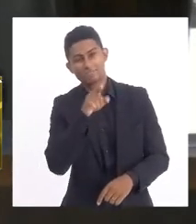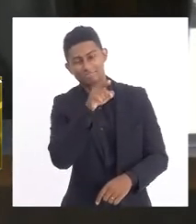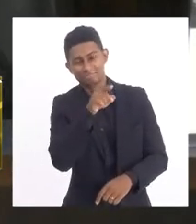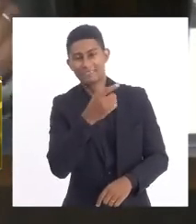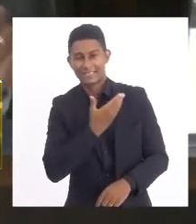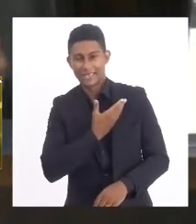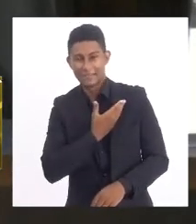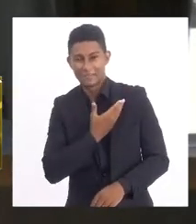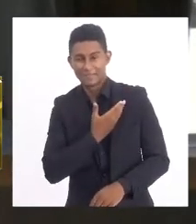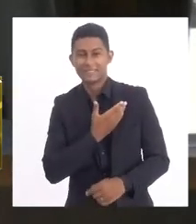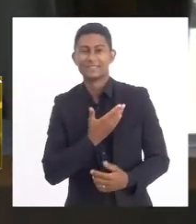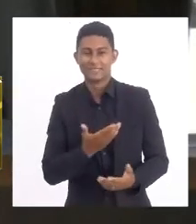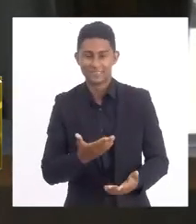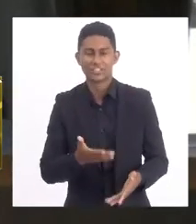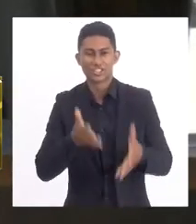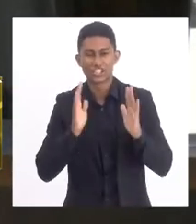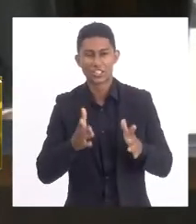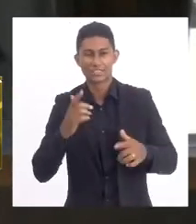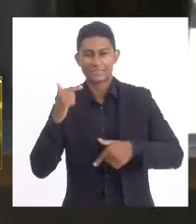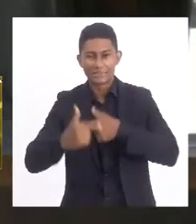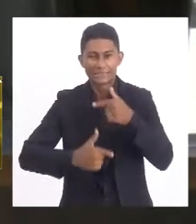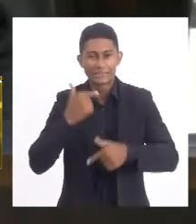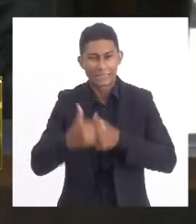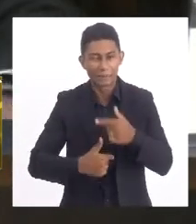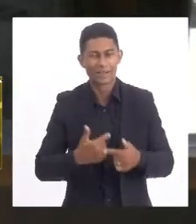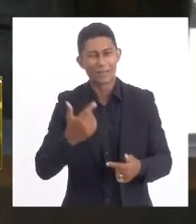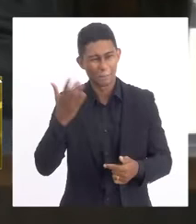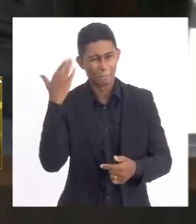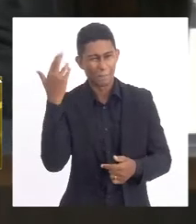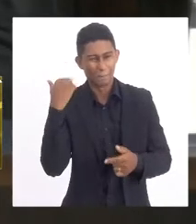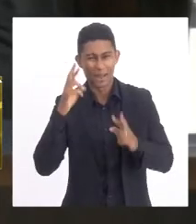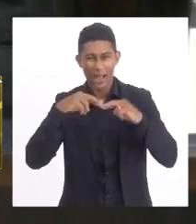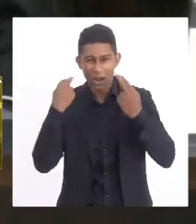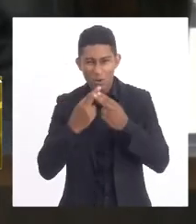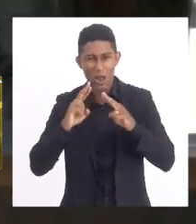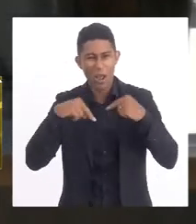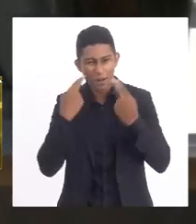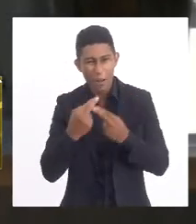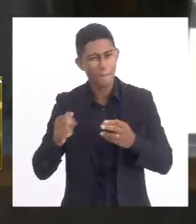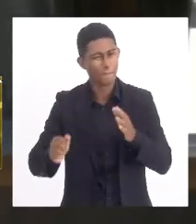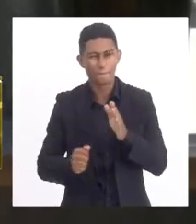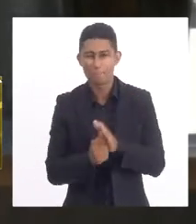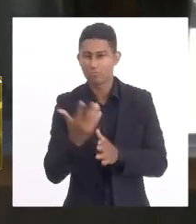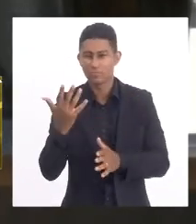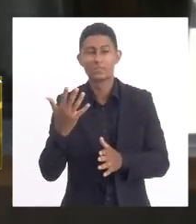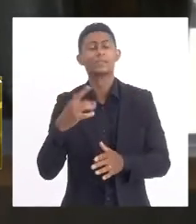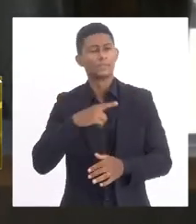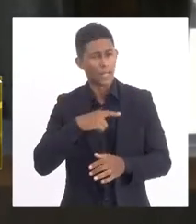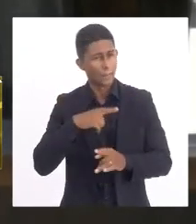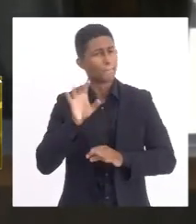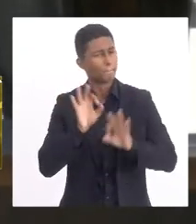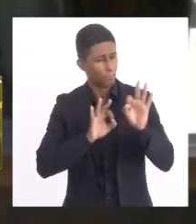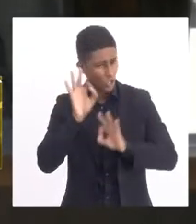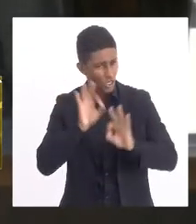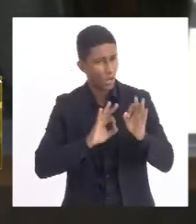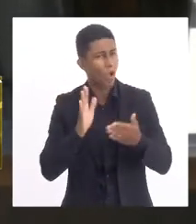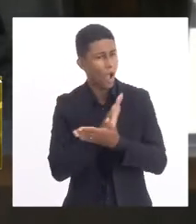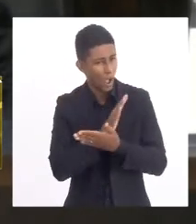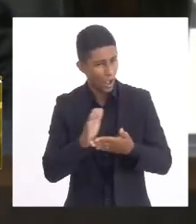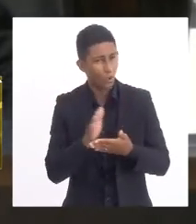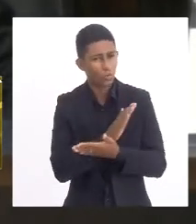fbh que estamos juntos trabalhando também já tivemos várias reuniões temos temos projetos juntos que precisamos realmente